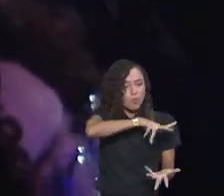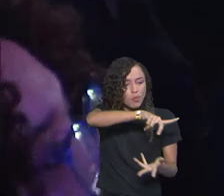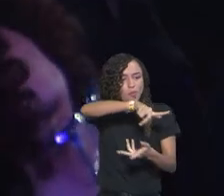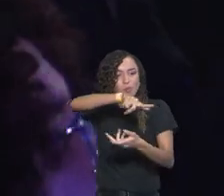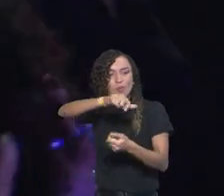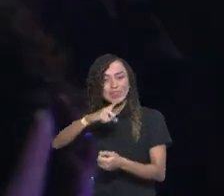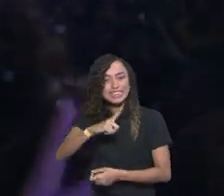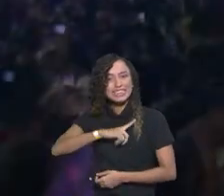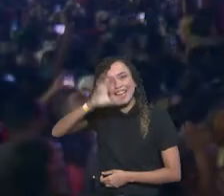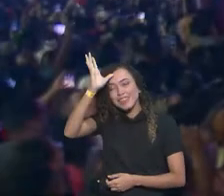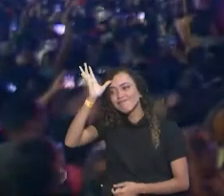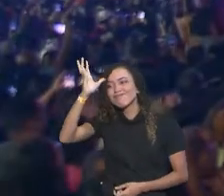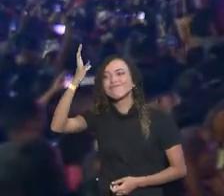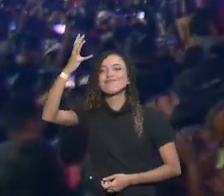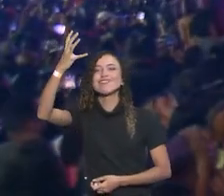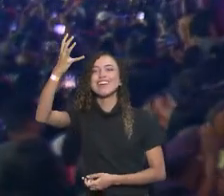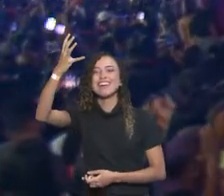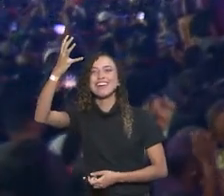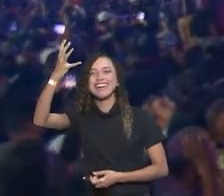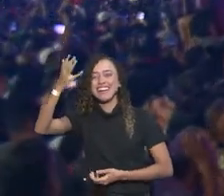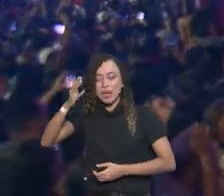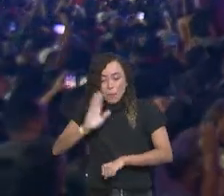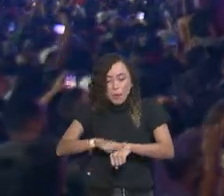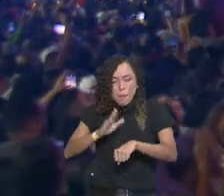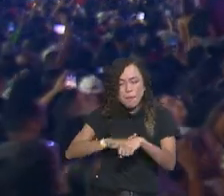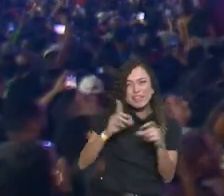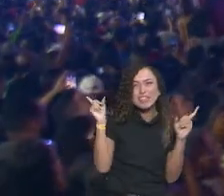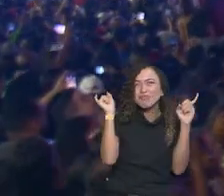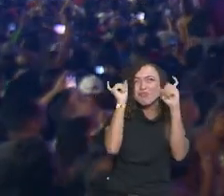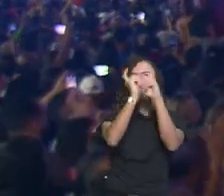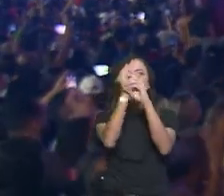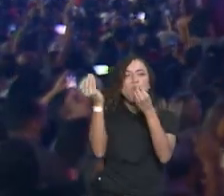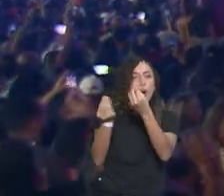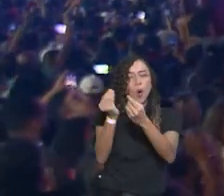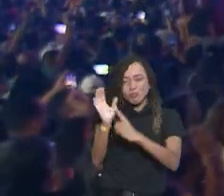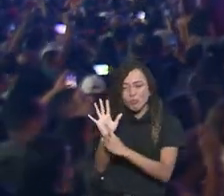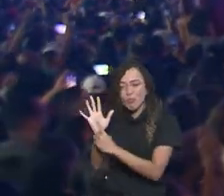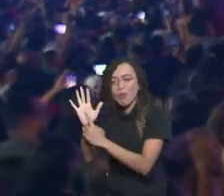toma vigor no deserto como